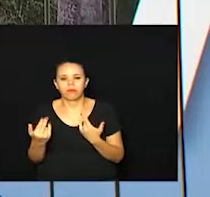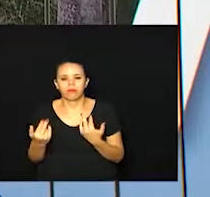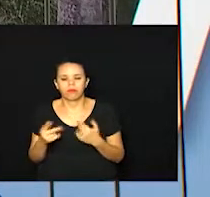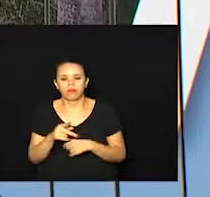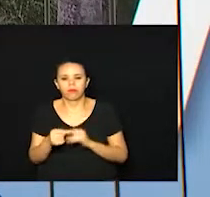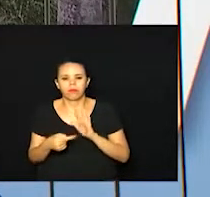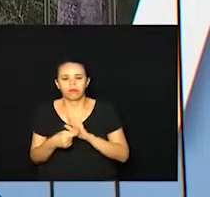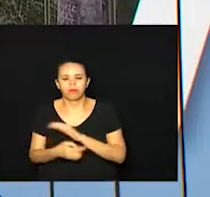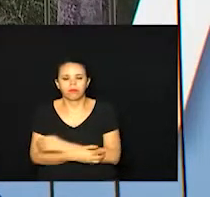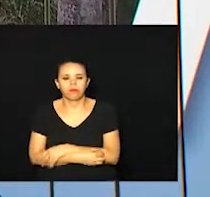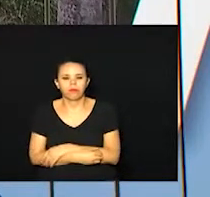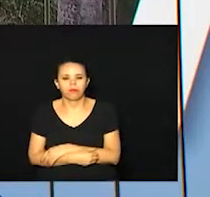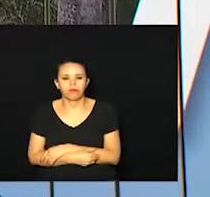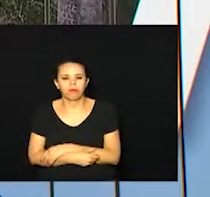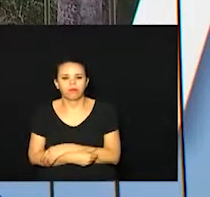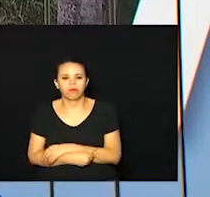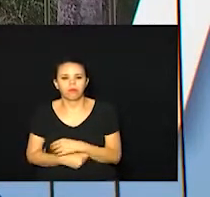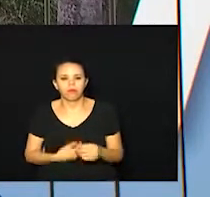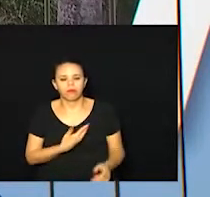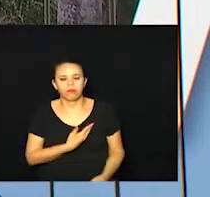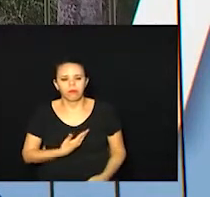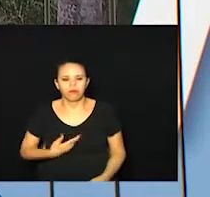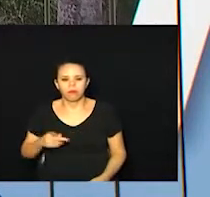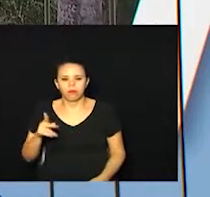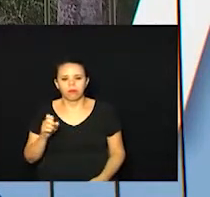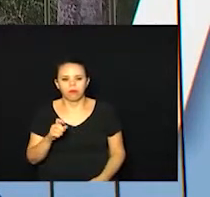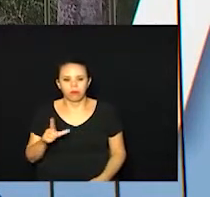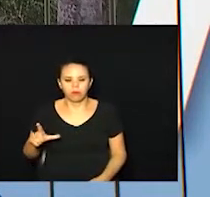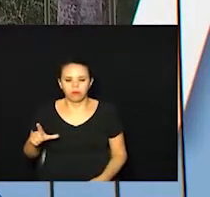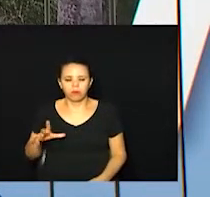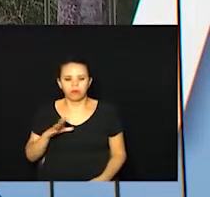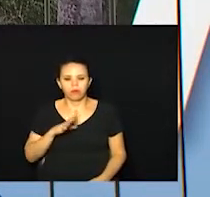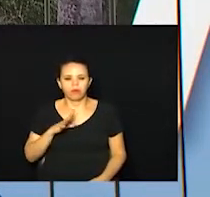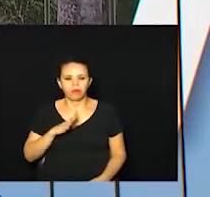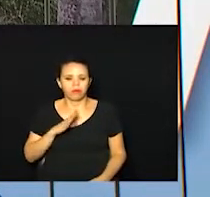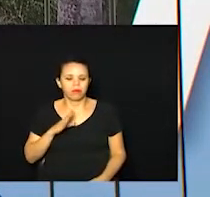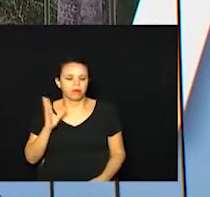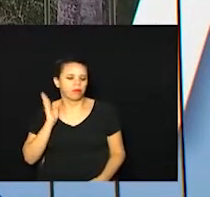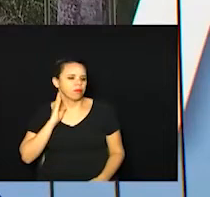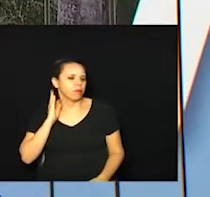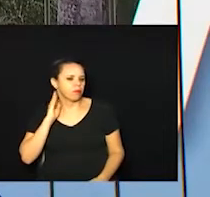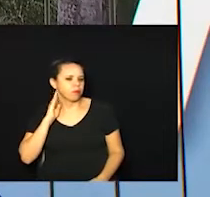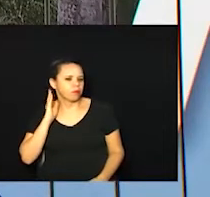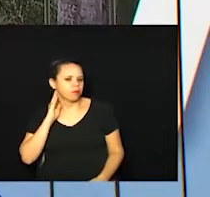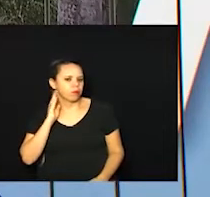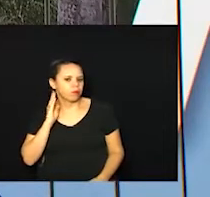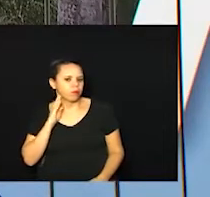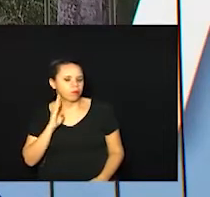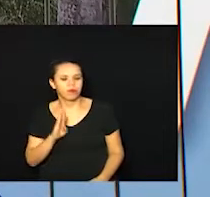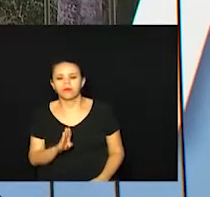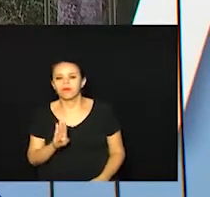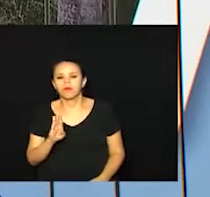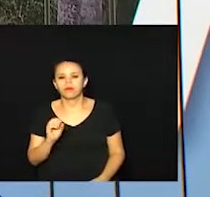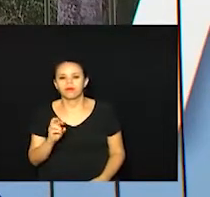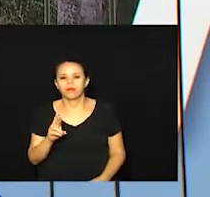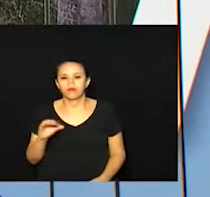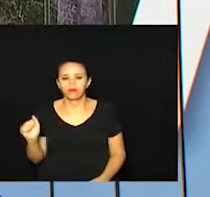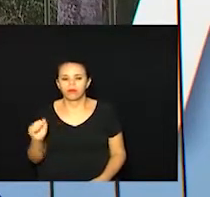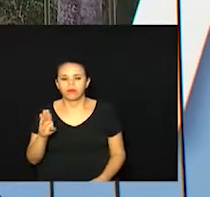apresentado pelo governo do PSOL na cidade de Belém, que é o Bora Belém, né, que